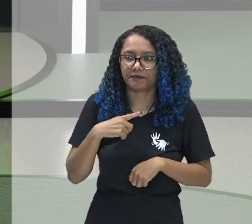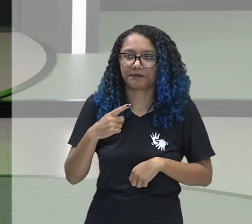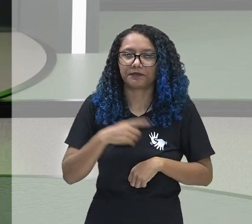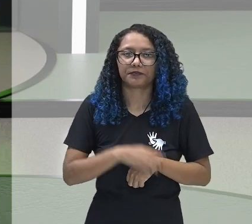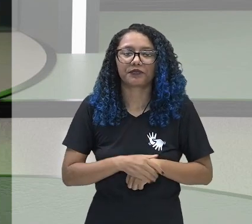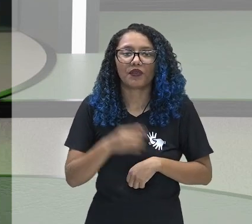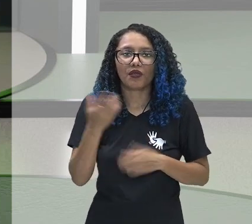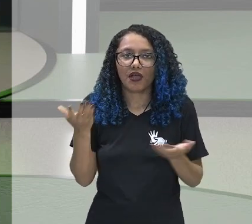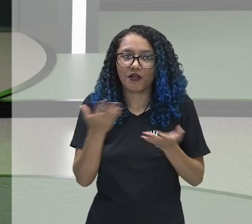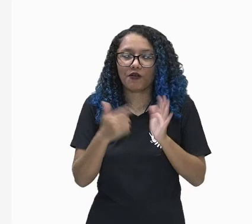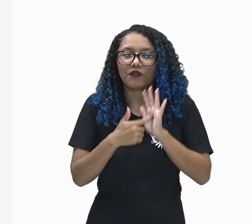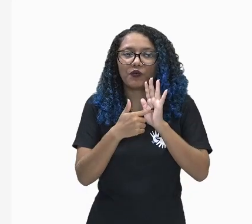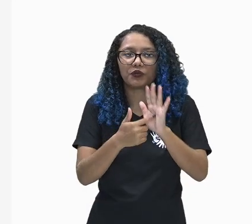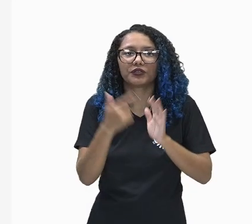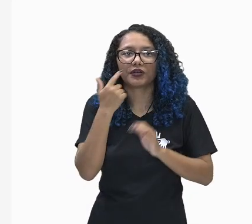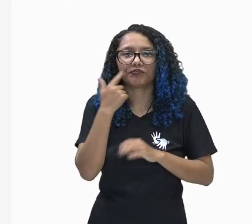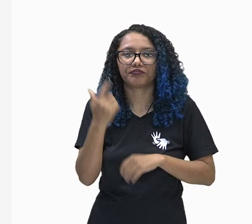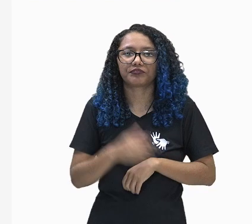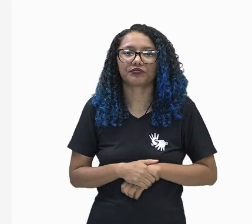quero mostrar para vocês agora